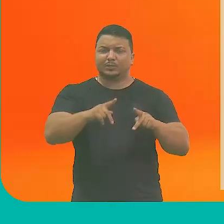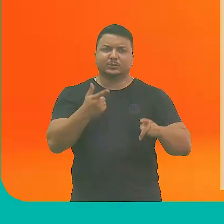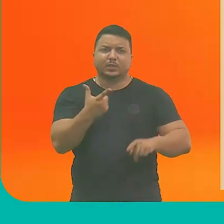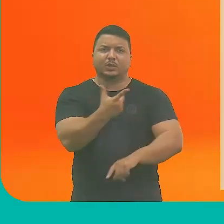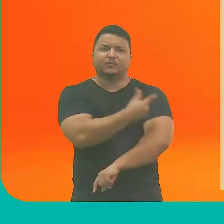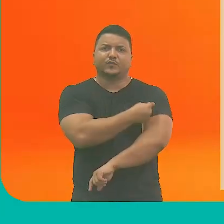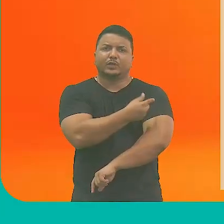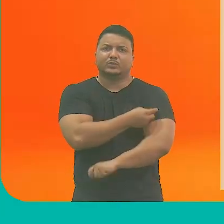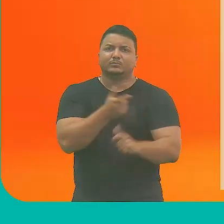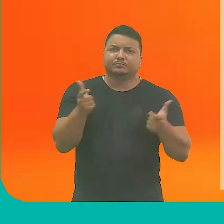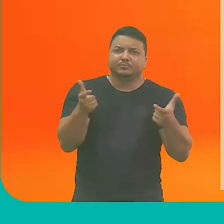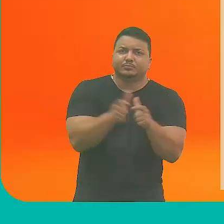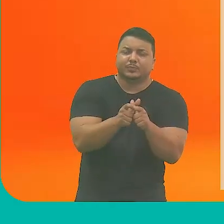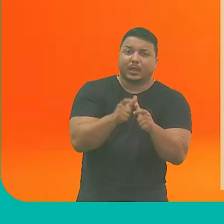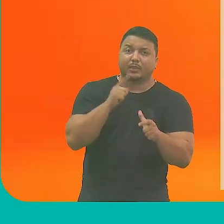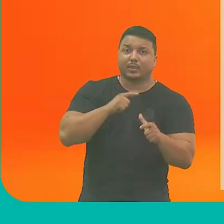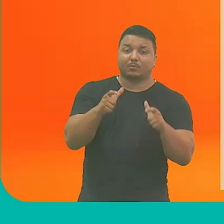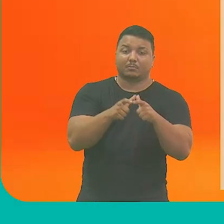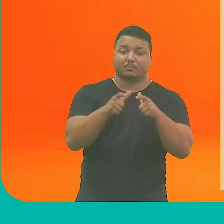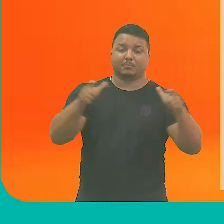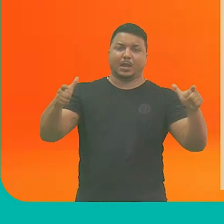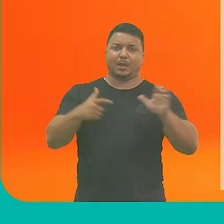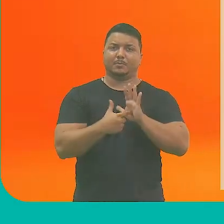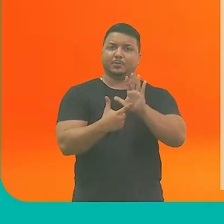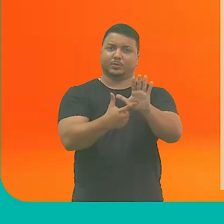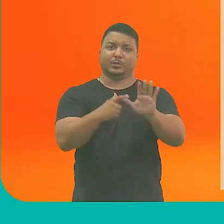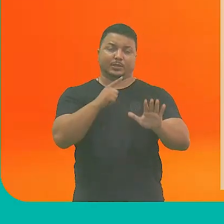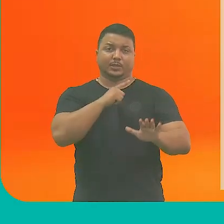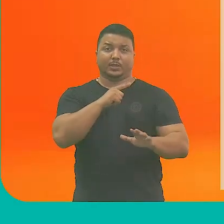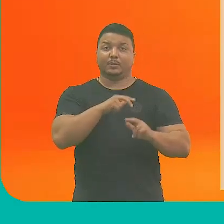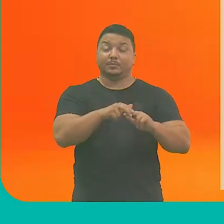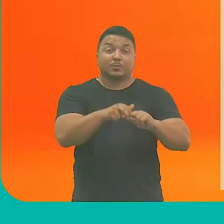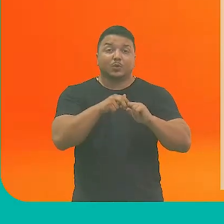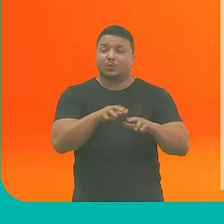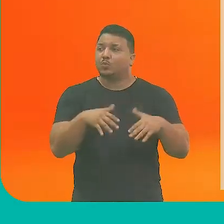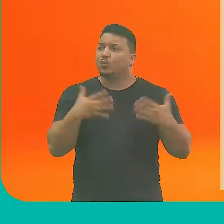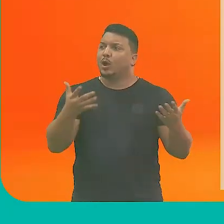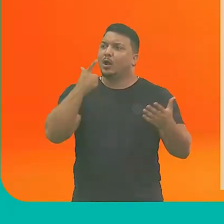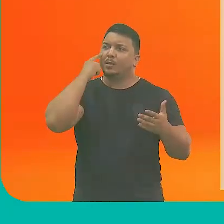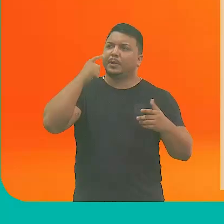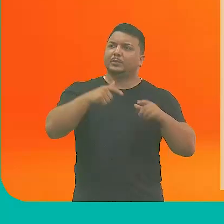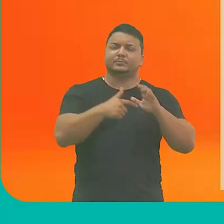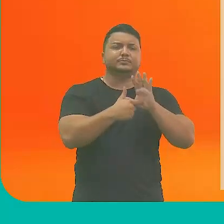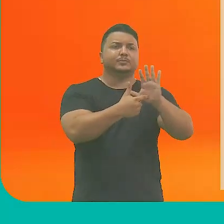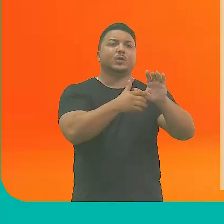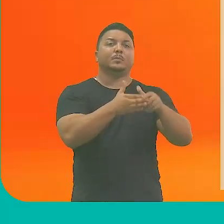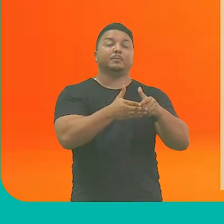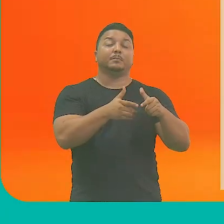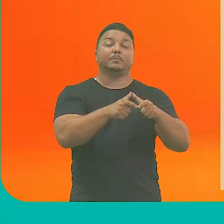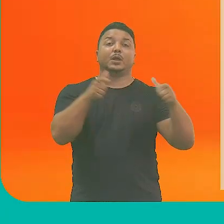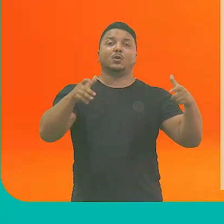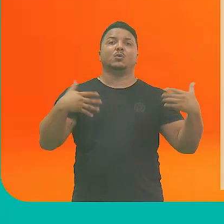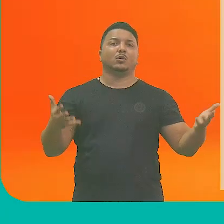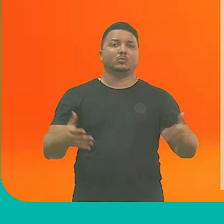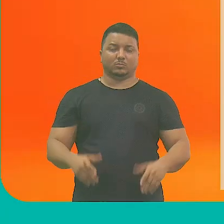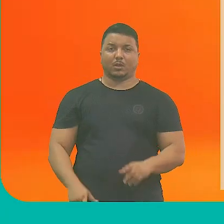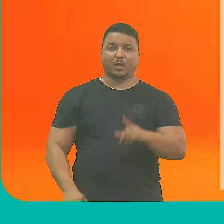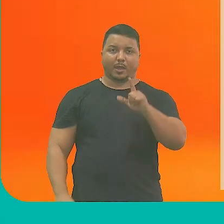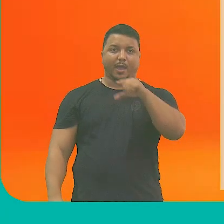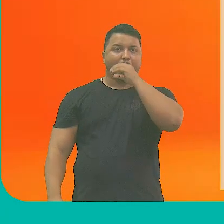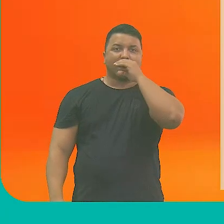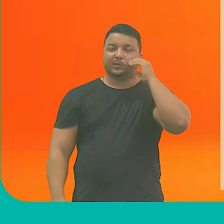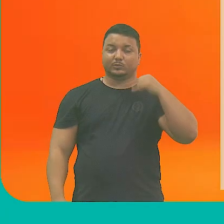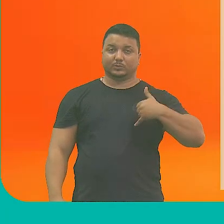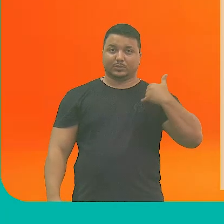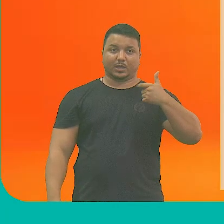menos vacinada, ela está mais exposta. Então, qual é a que está mais exposta aí? São os adultos